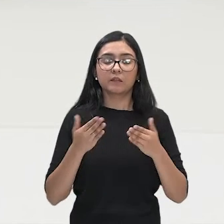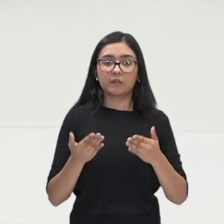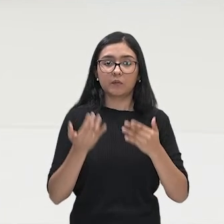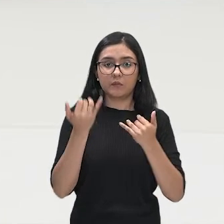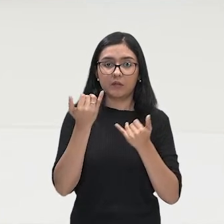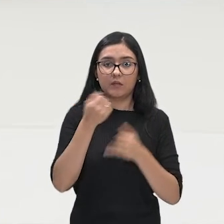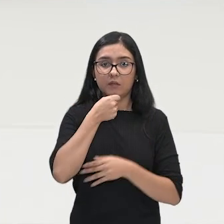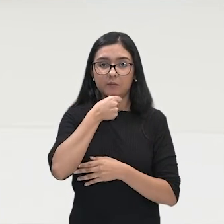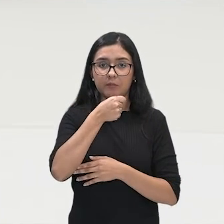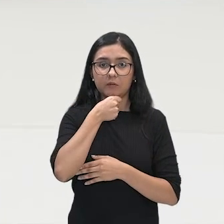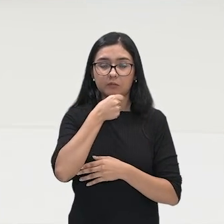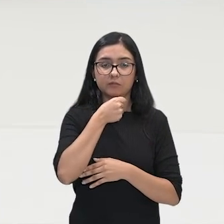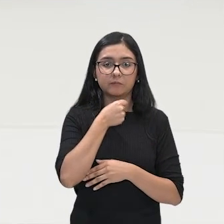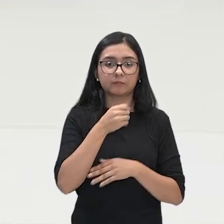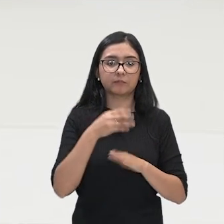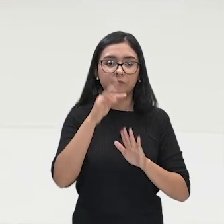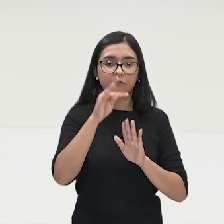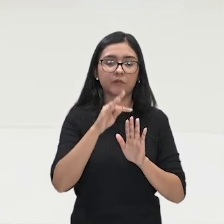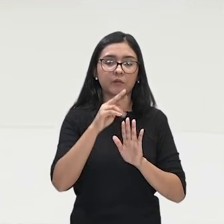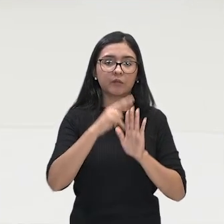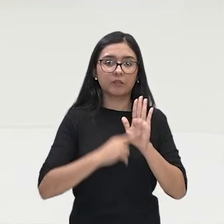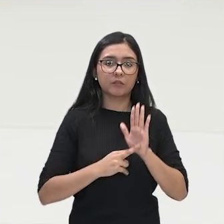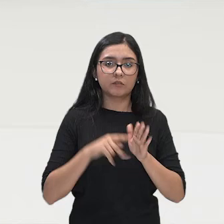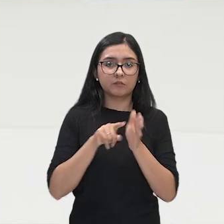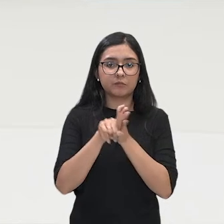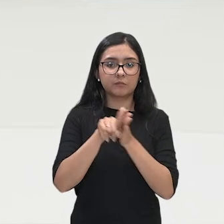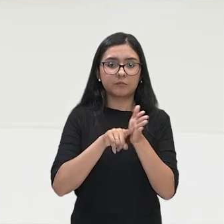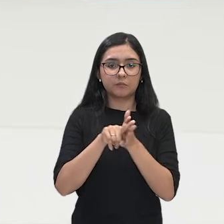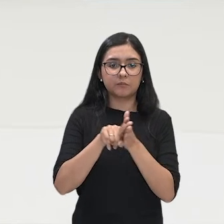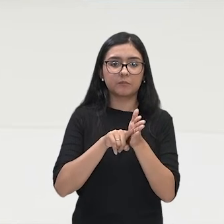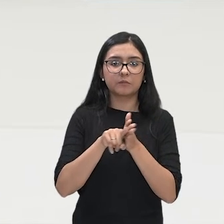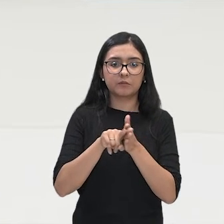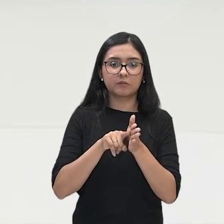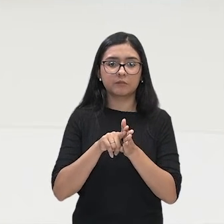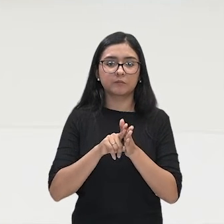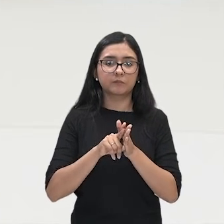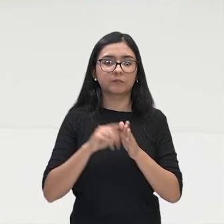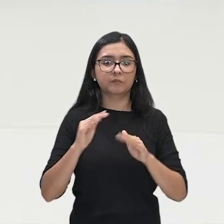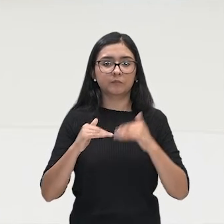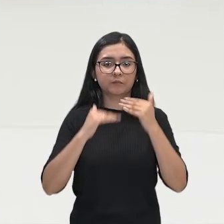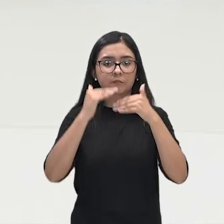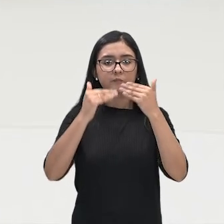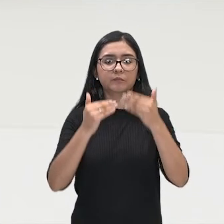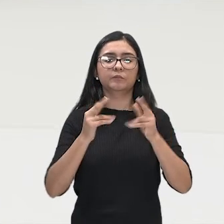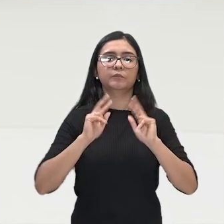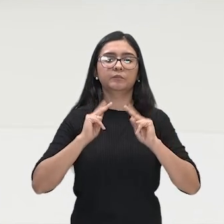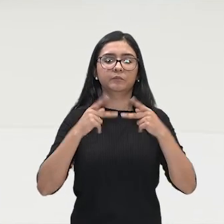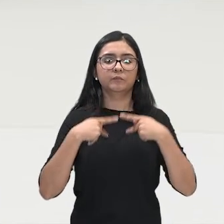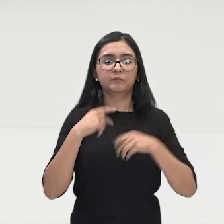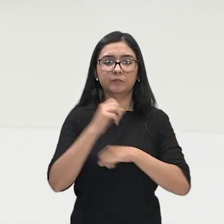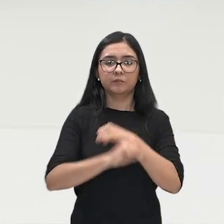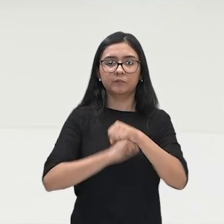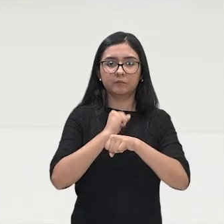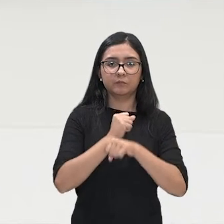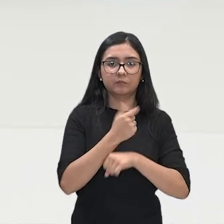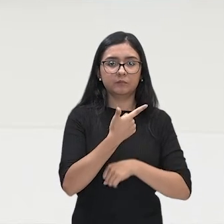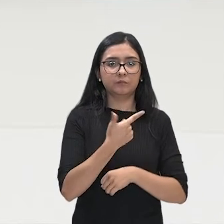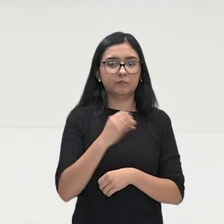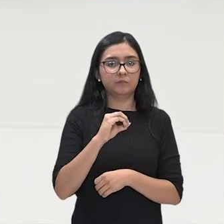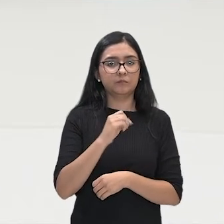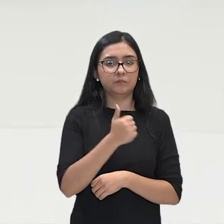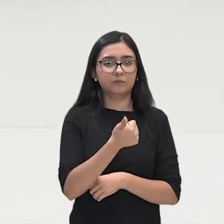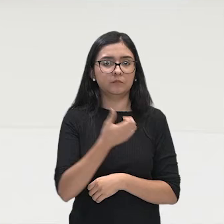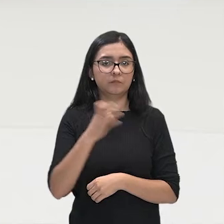trata do relatório de pesquisa intitulado Relatório de Desenvolvimento Humano de 2019